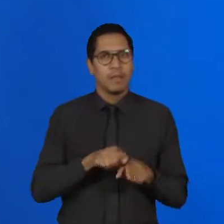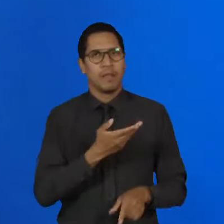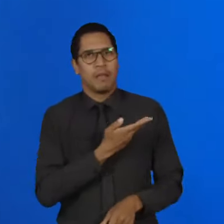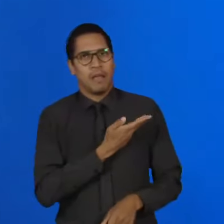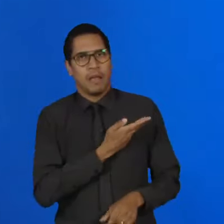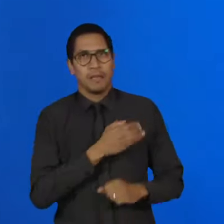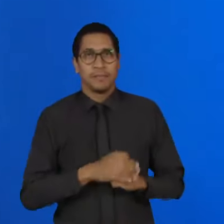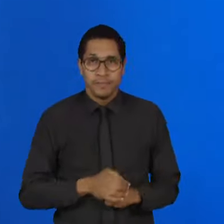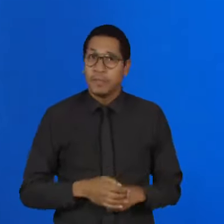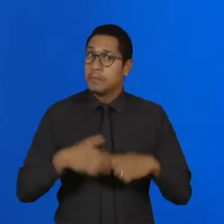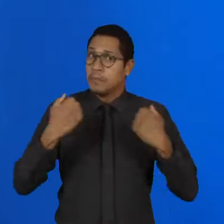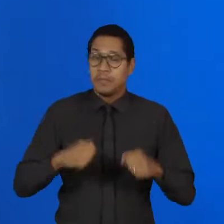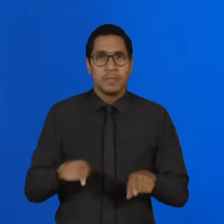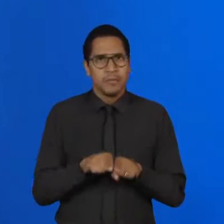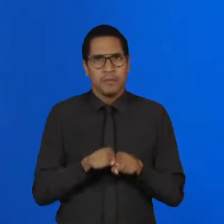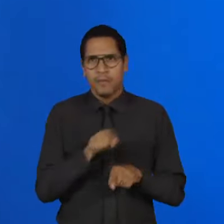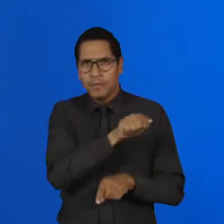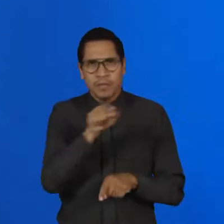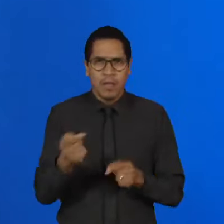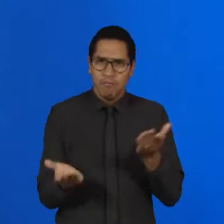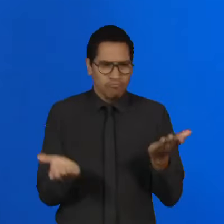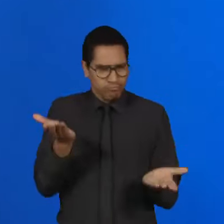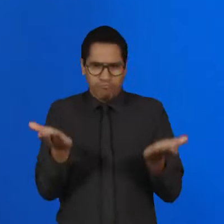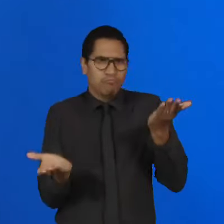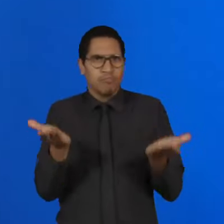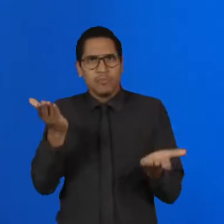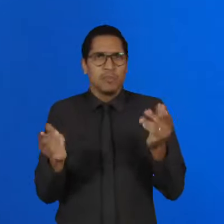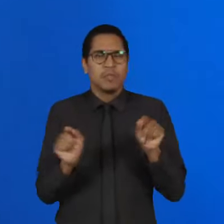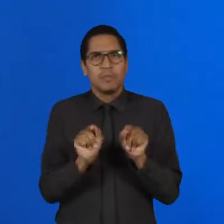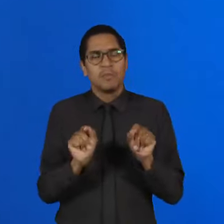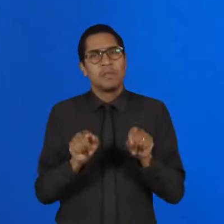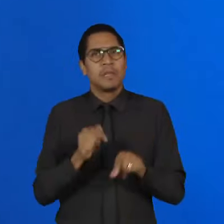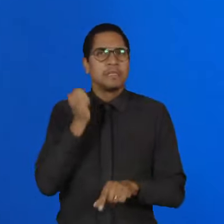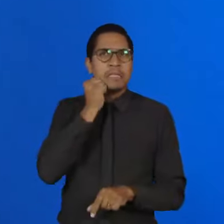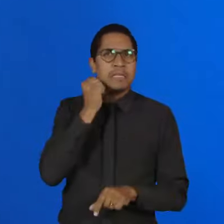de adotarem dois pesos e Duas Medidas ao criticarem Moscou e Tel Aviv